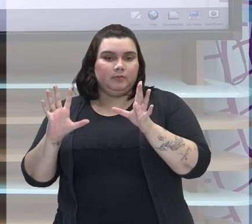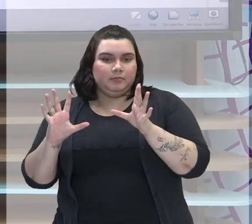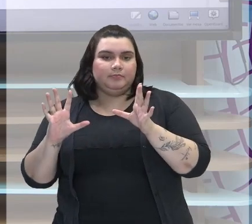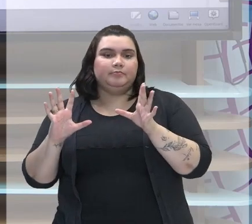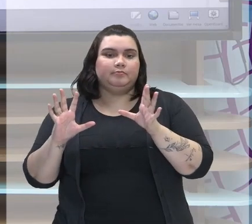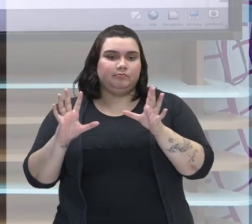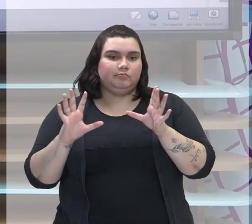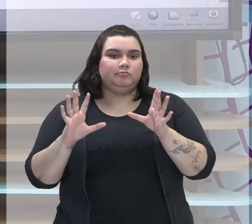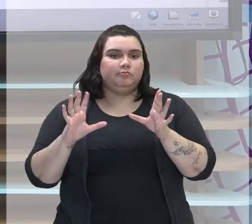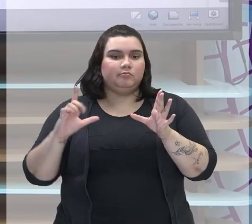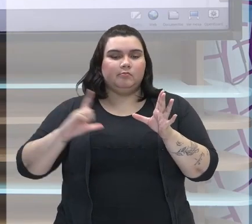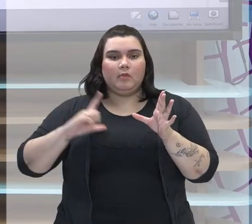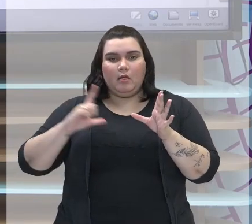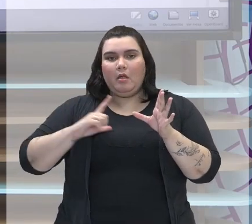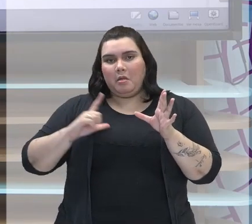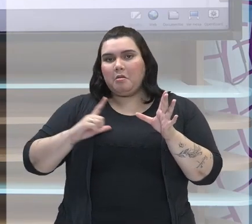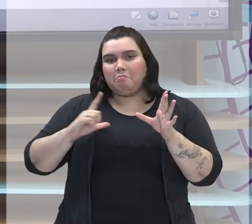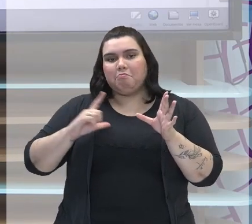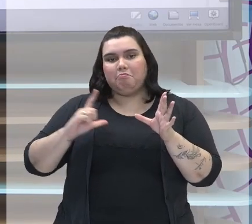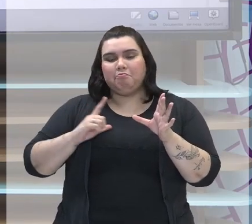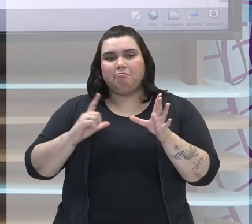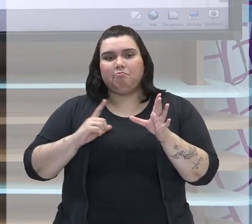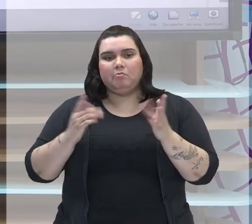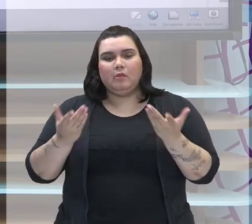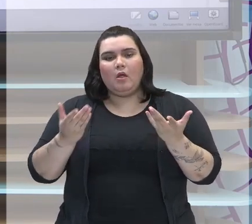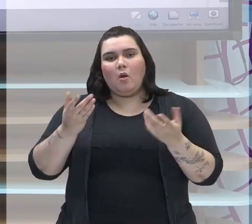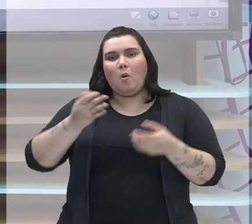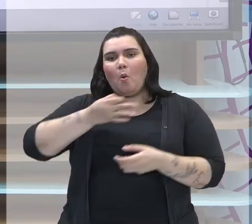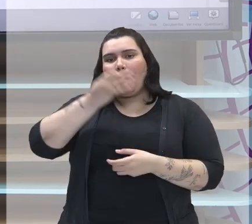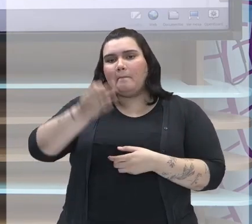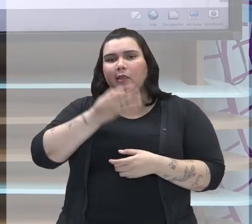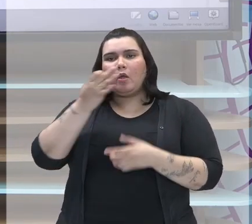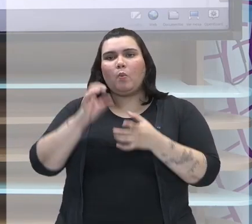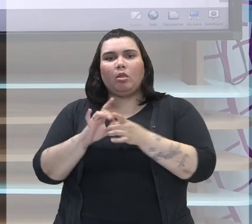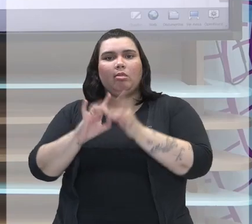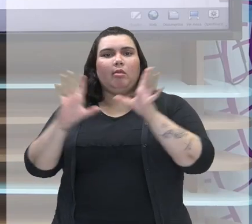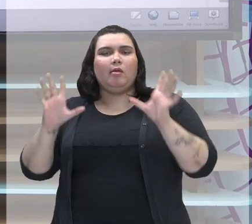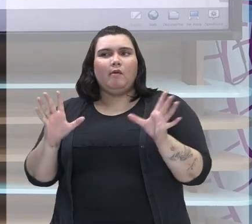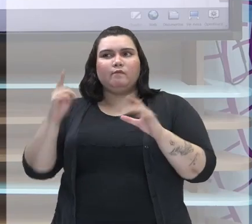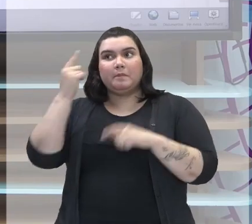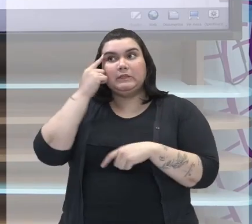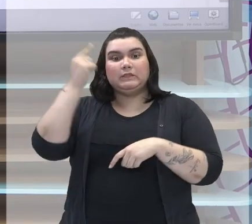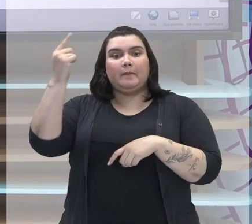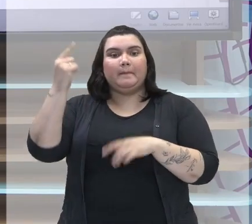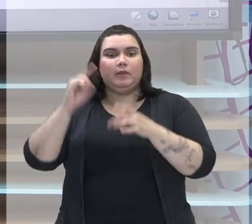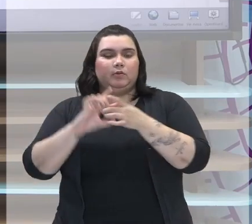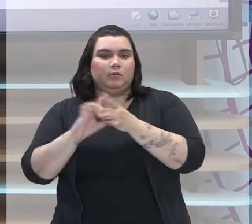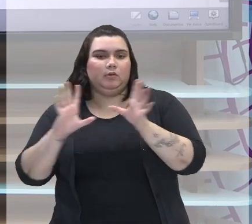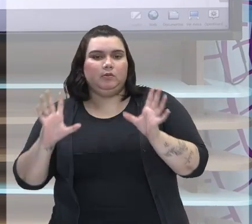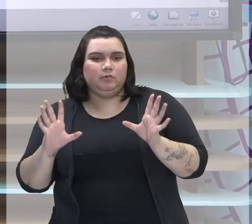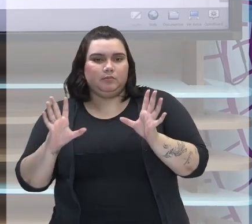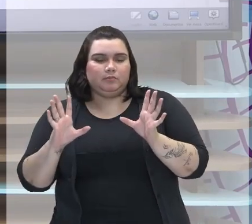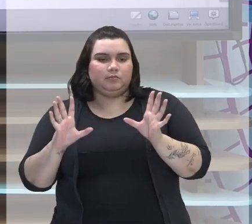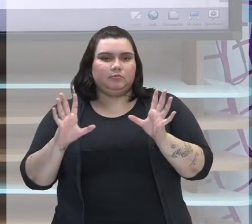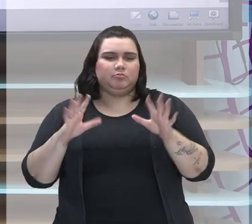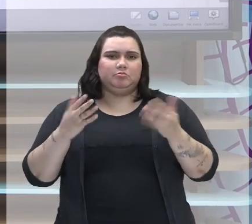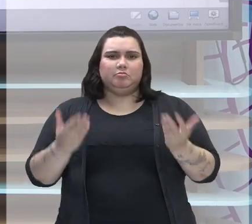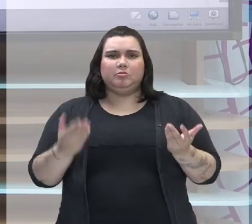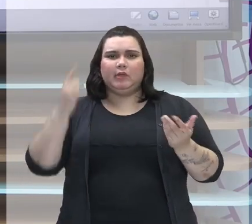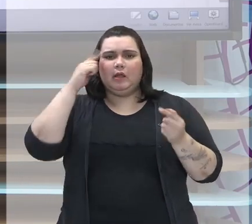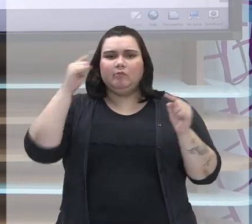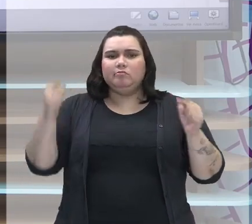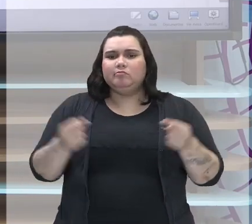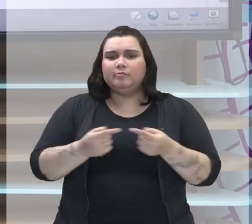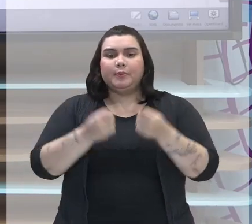que tem, de um certo modo, ideias mais livres. E o que isso te